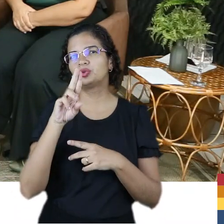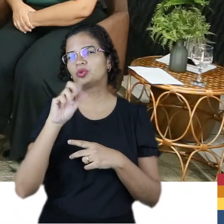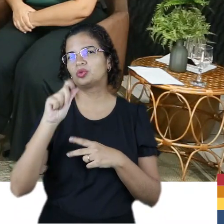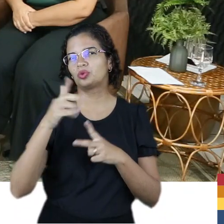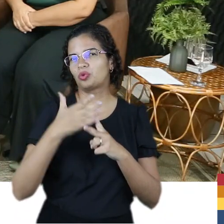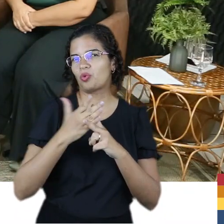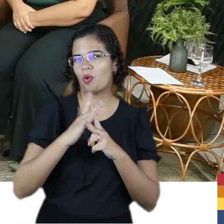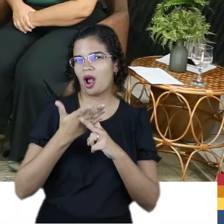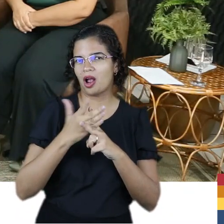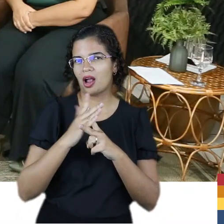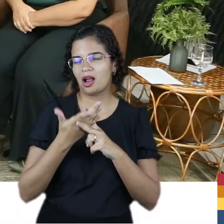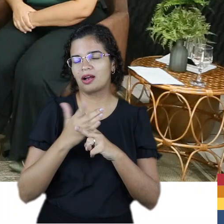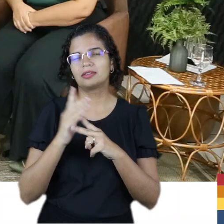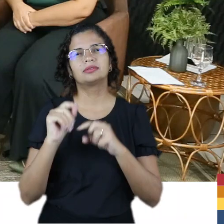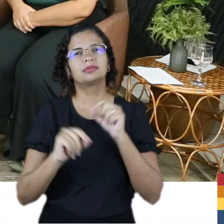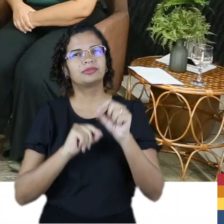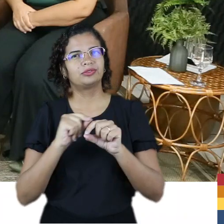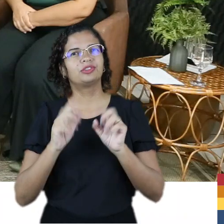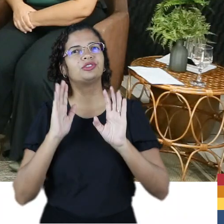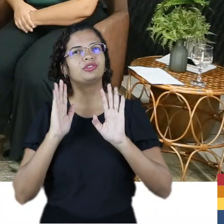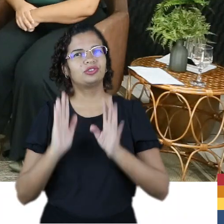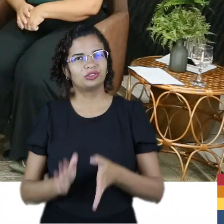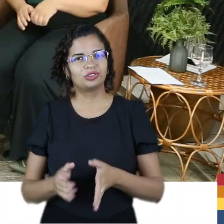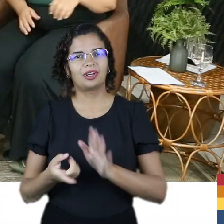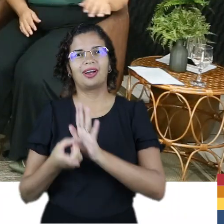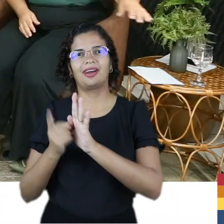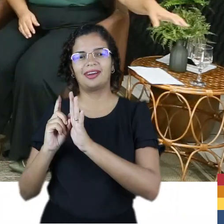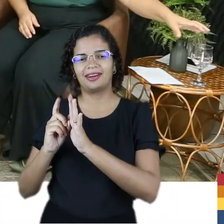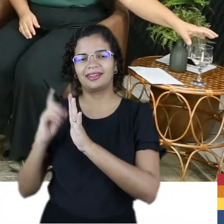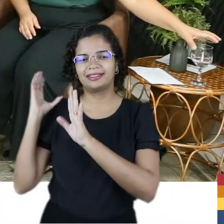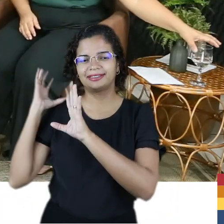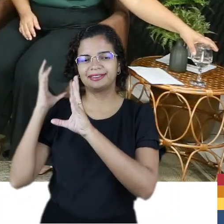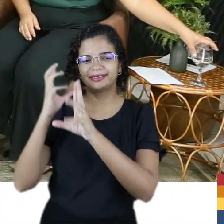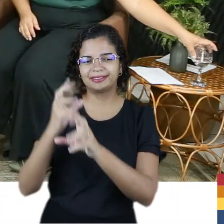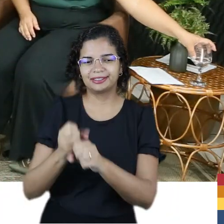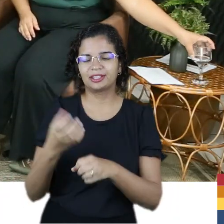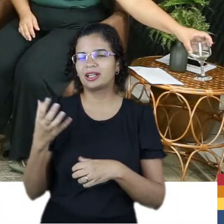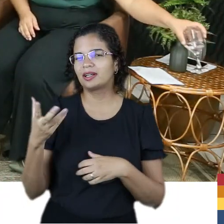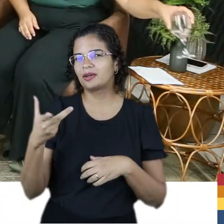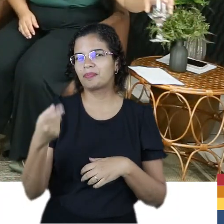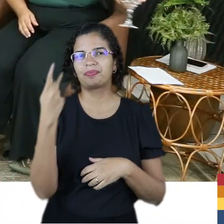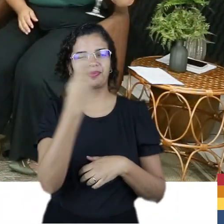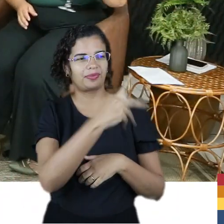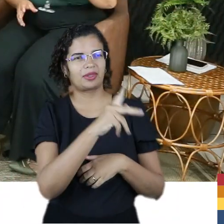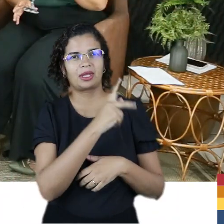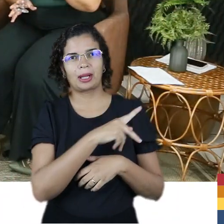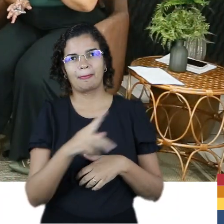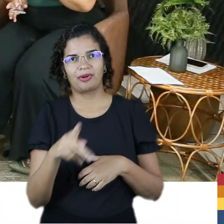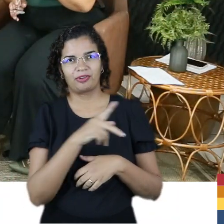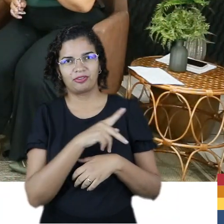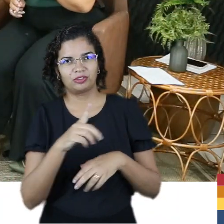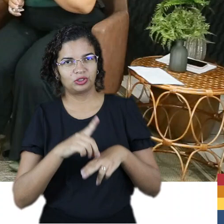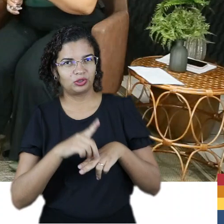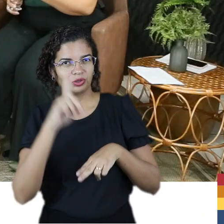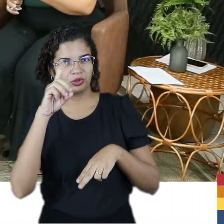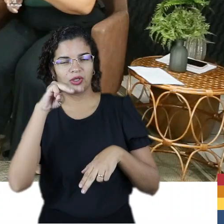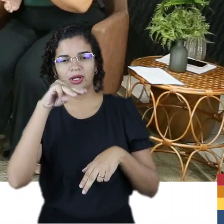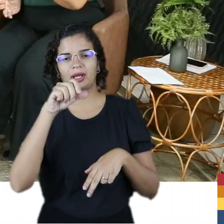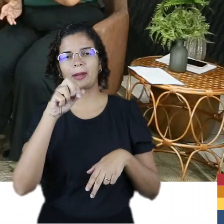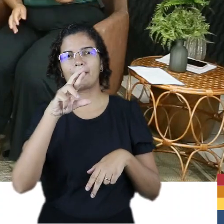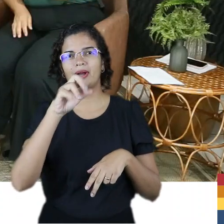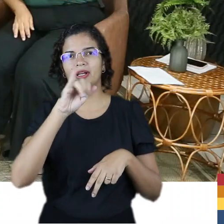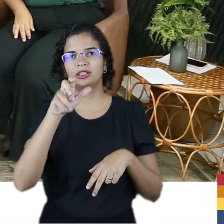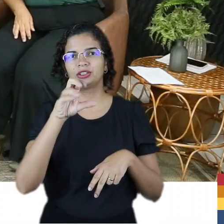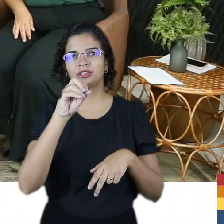o que nós podemos dizer sobre a nossa educação brasileira bom os estudiosos da educação brasileira